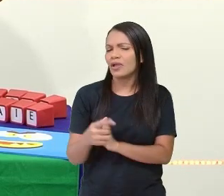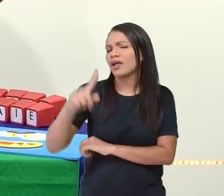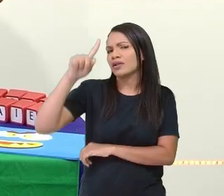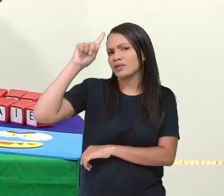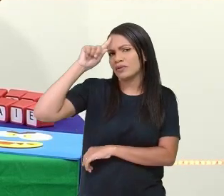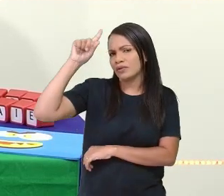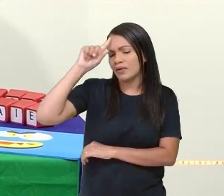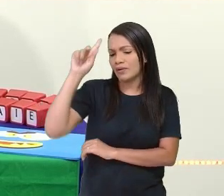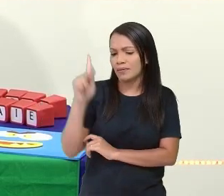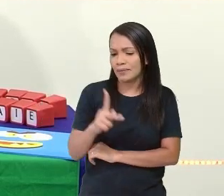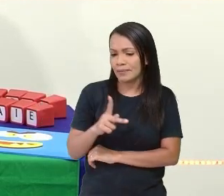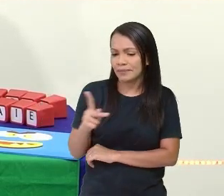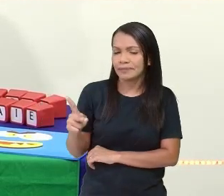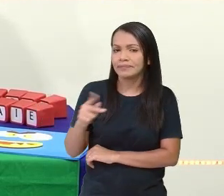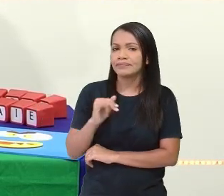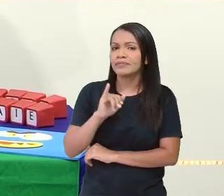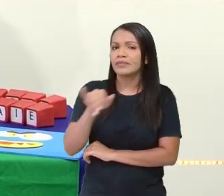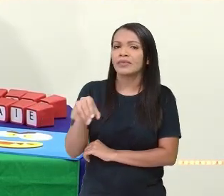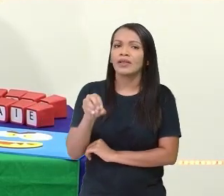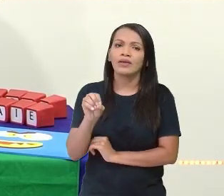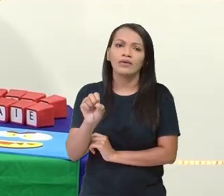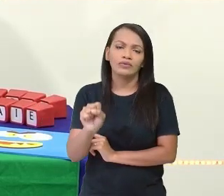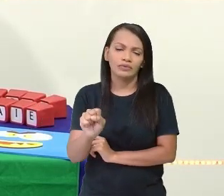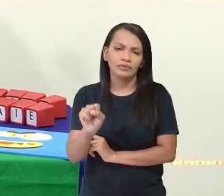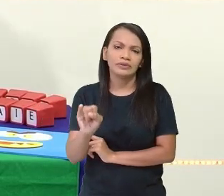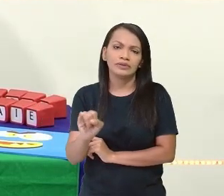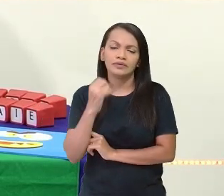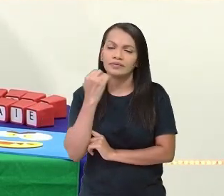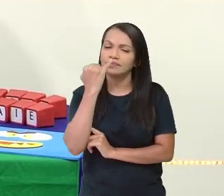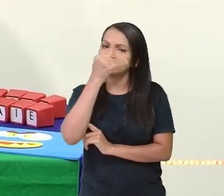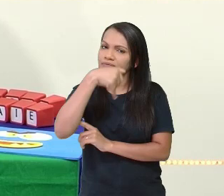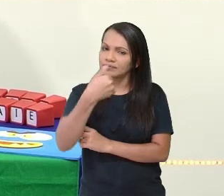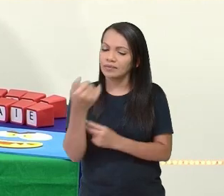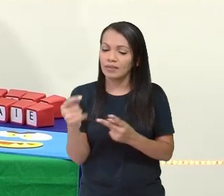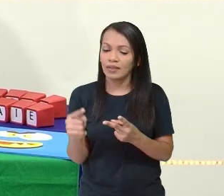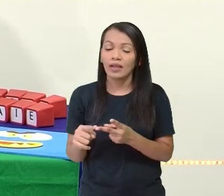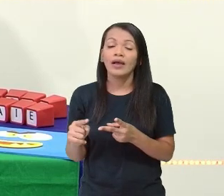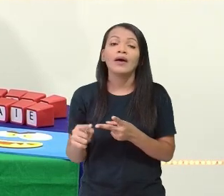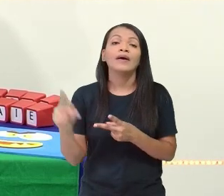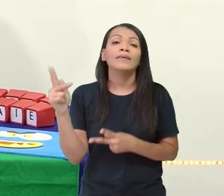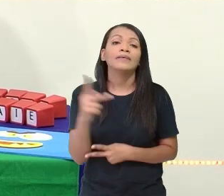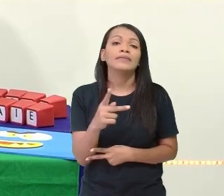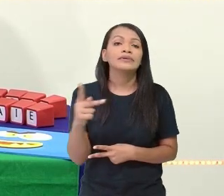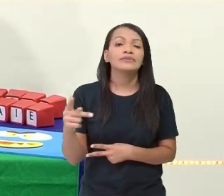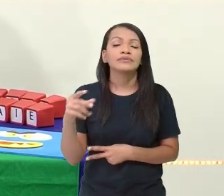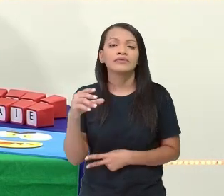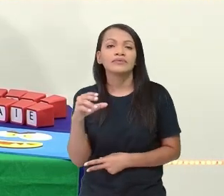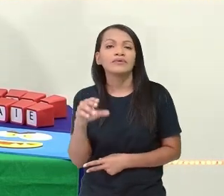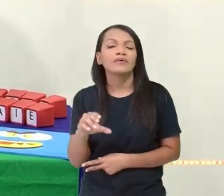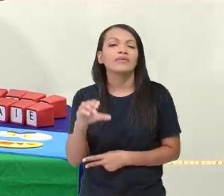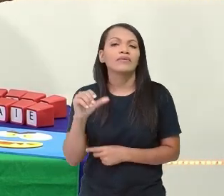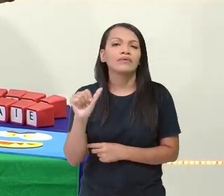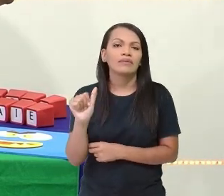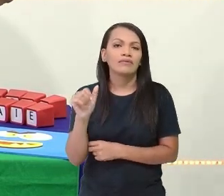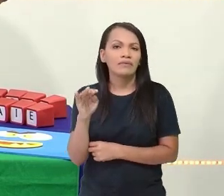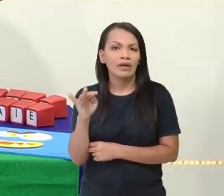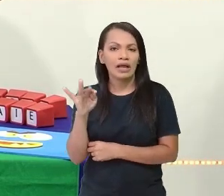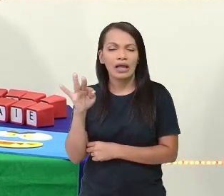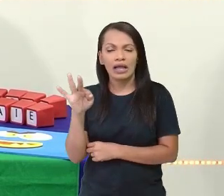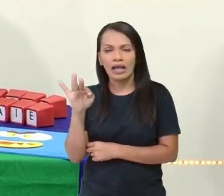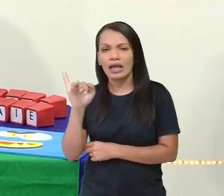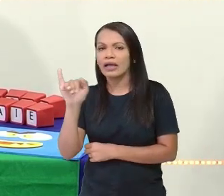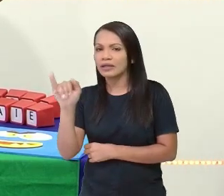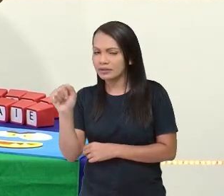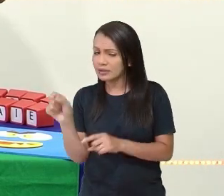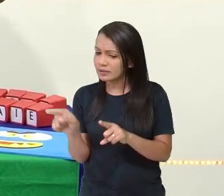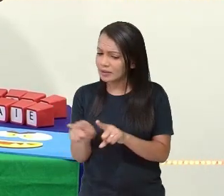A professora Josi, que sempre está aqui, e a professora Kátia Cristina, que também é a professora do